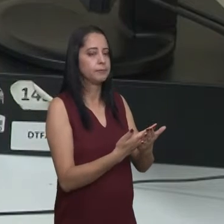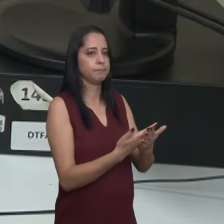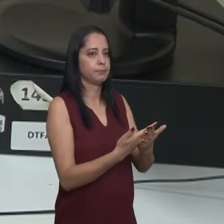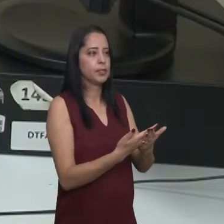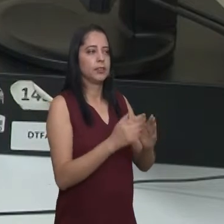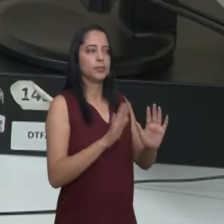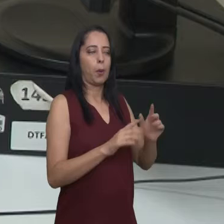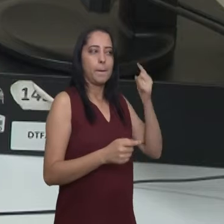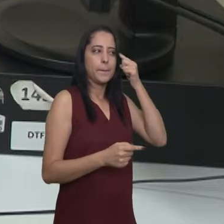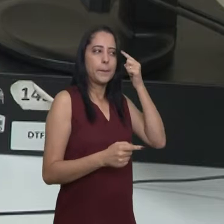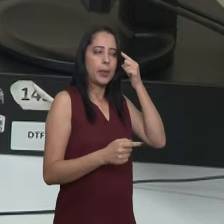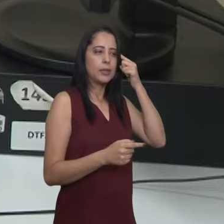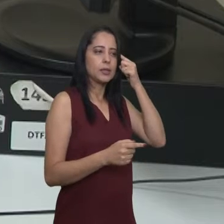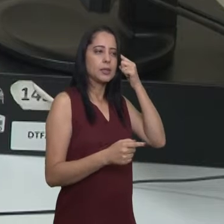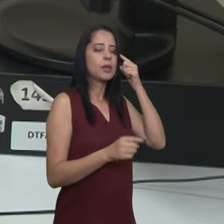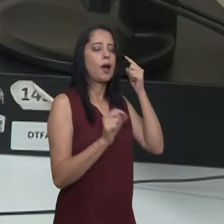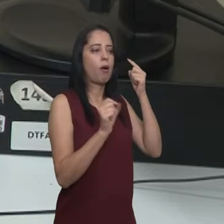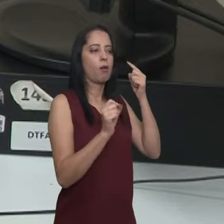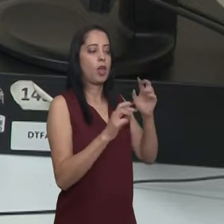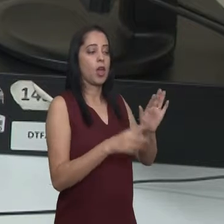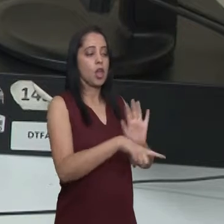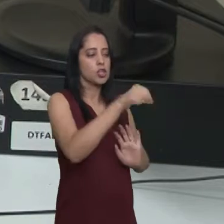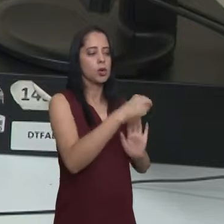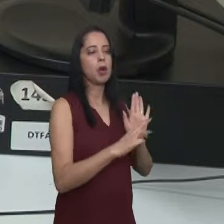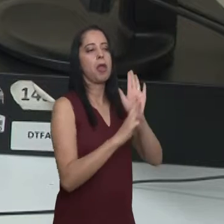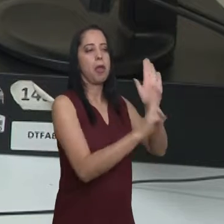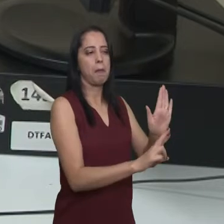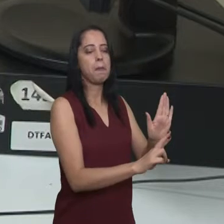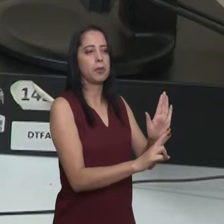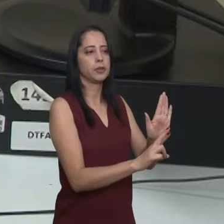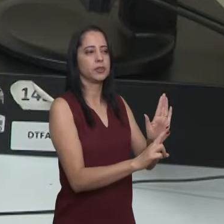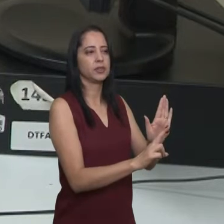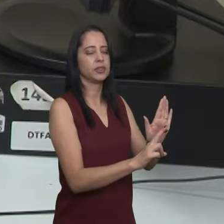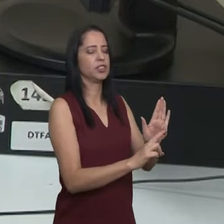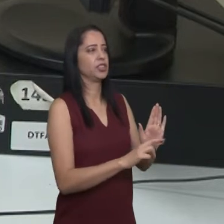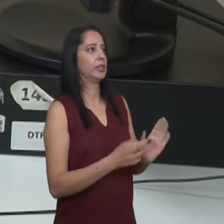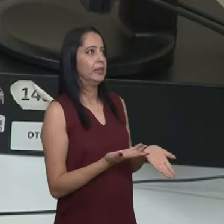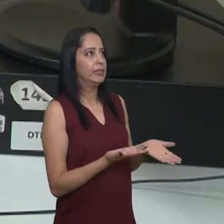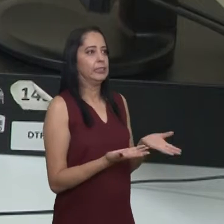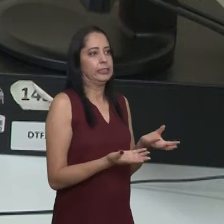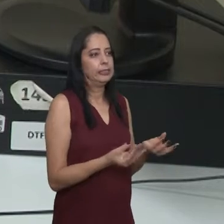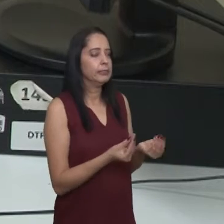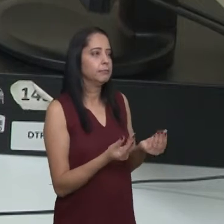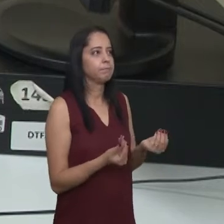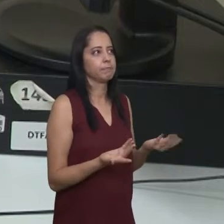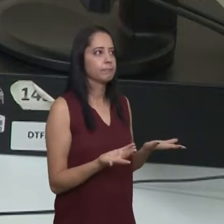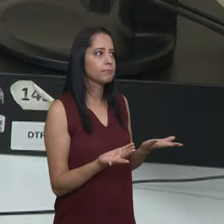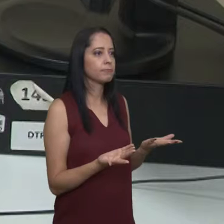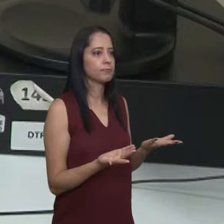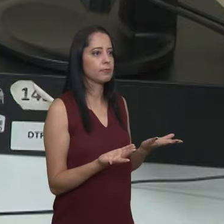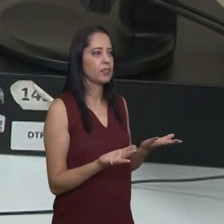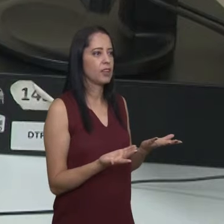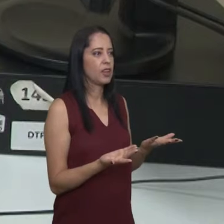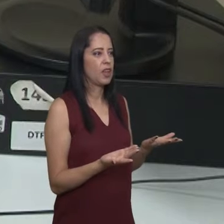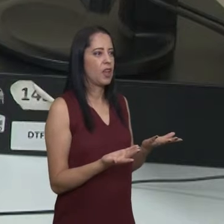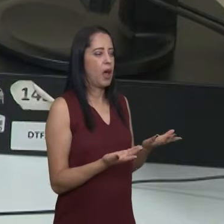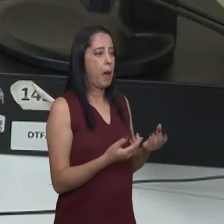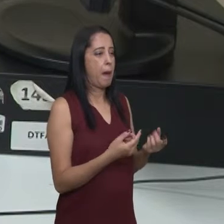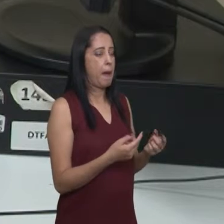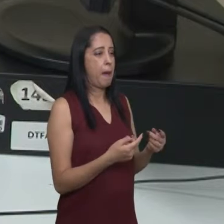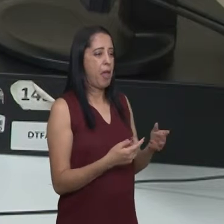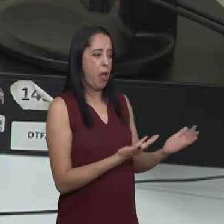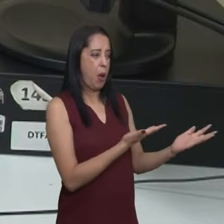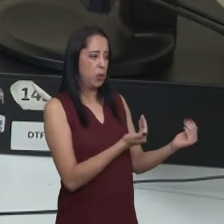pensar em ter seu representante, né? Não apenas ele ficar de